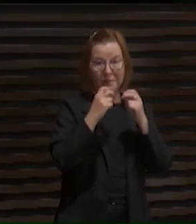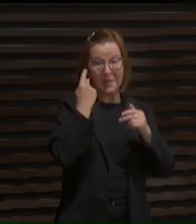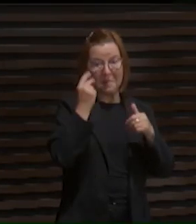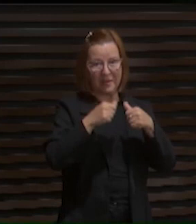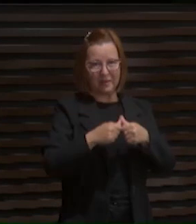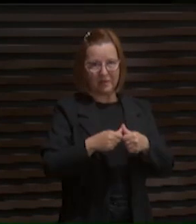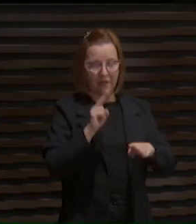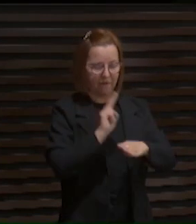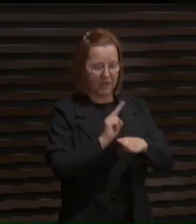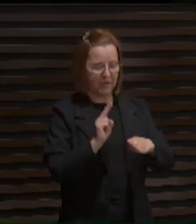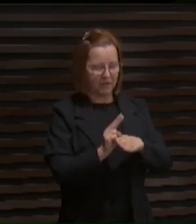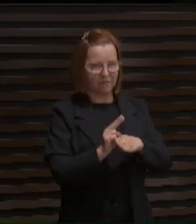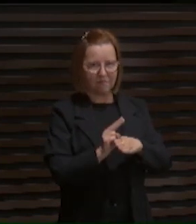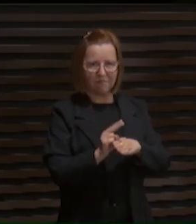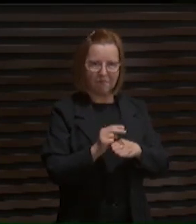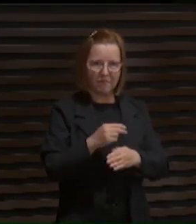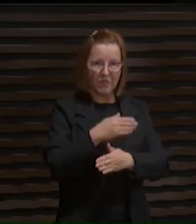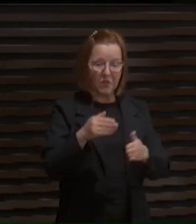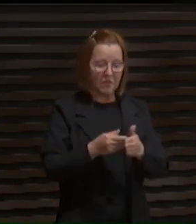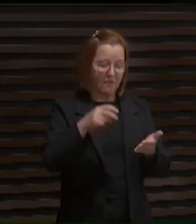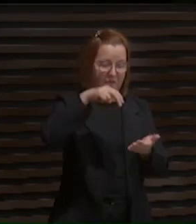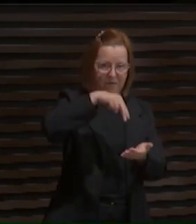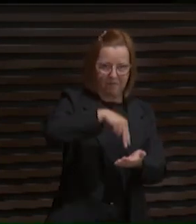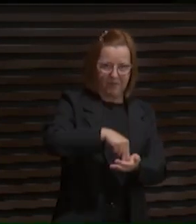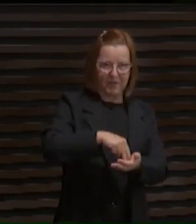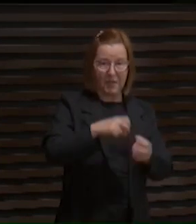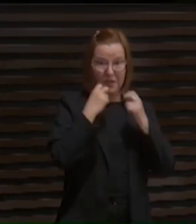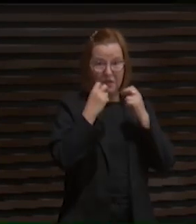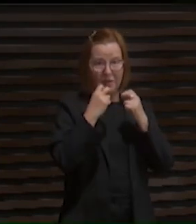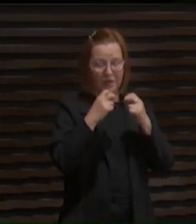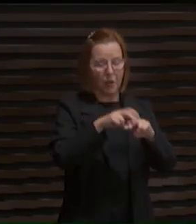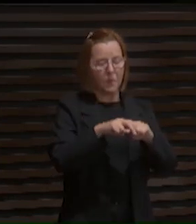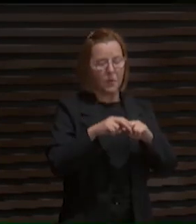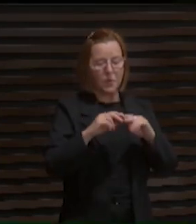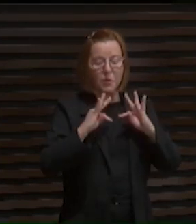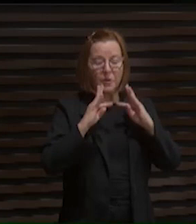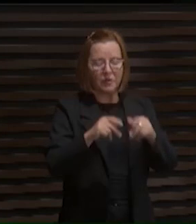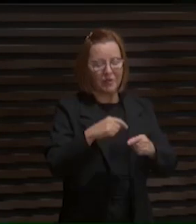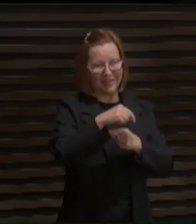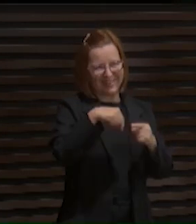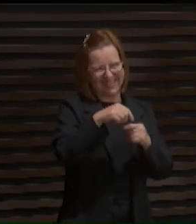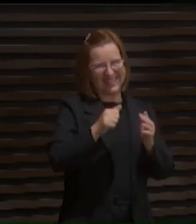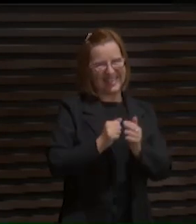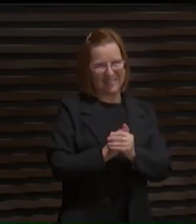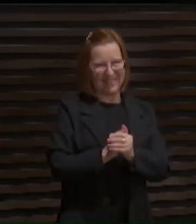isso vigiem com toda a perseverança e súplica por todos os santos. Amém.